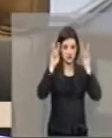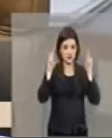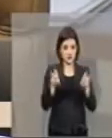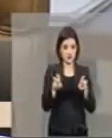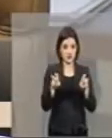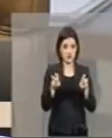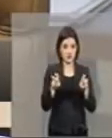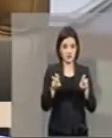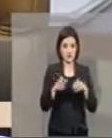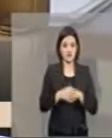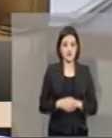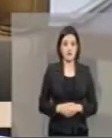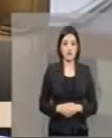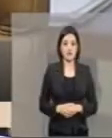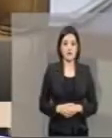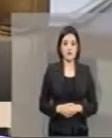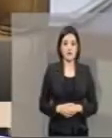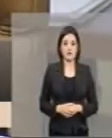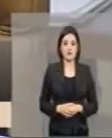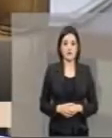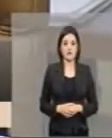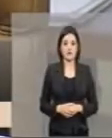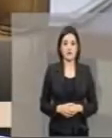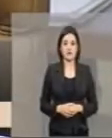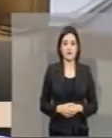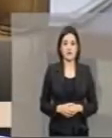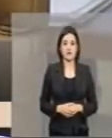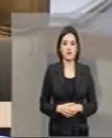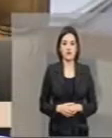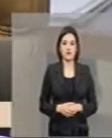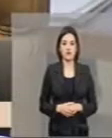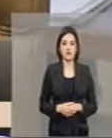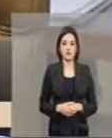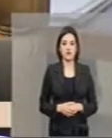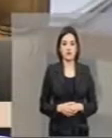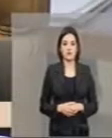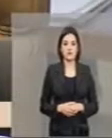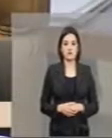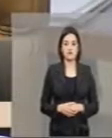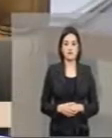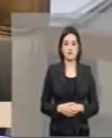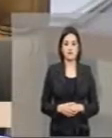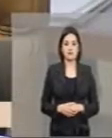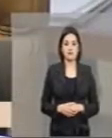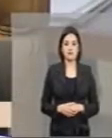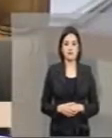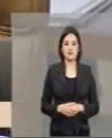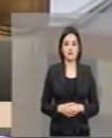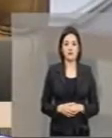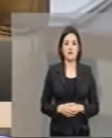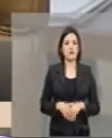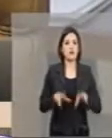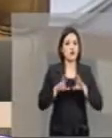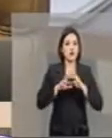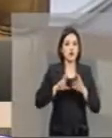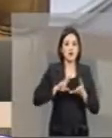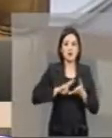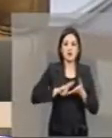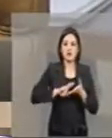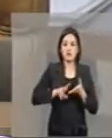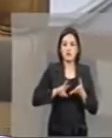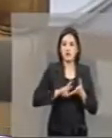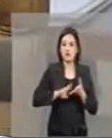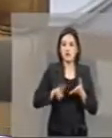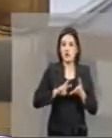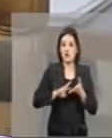não faço ilações sobre questões que, de alguma forma, comparecem no voto do